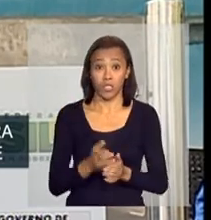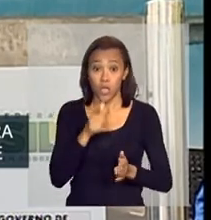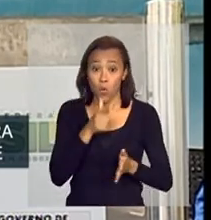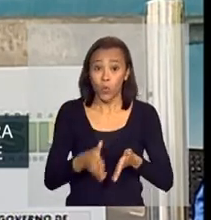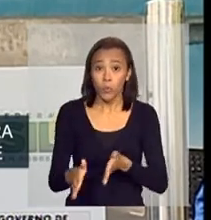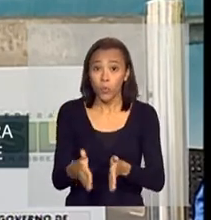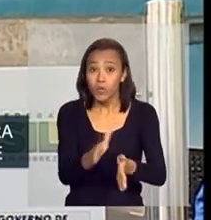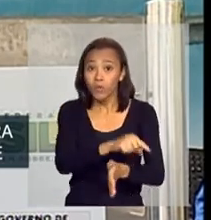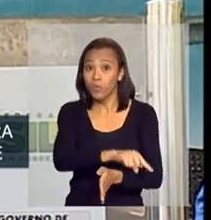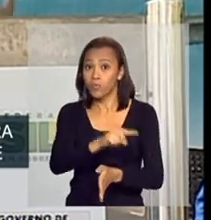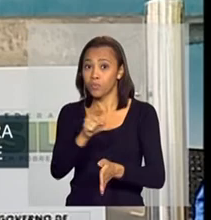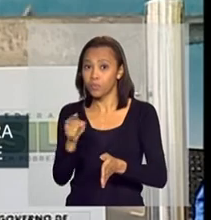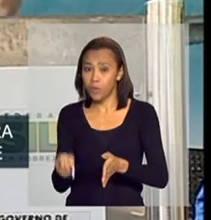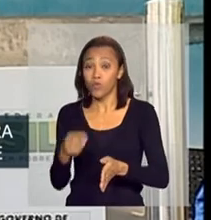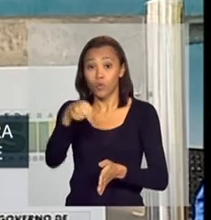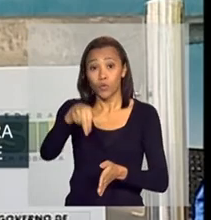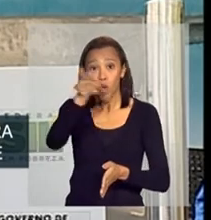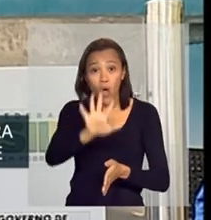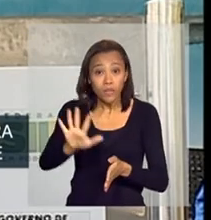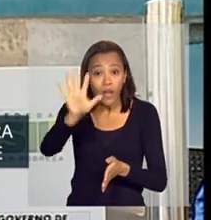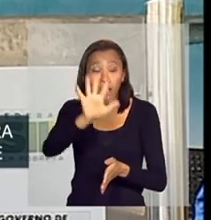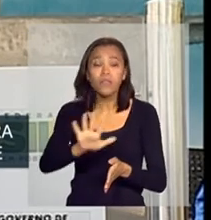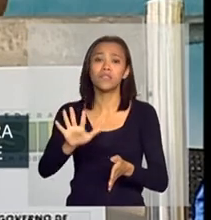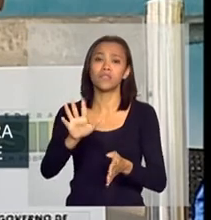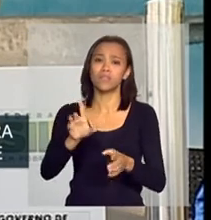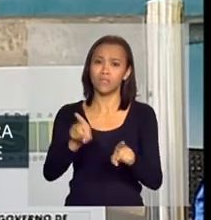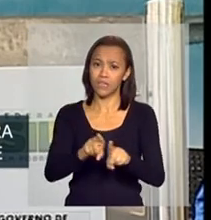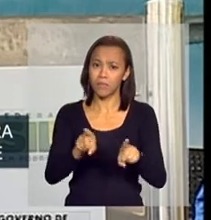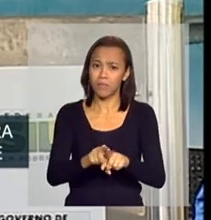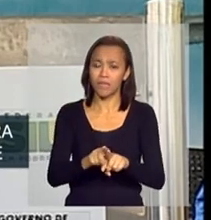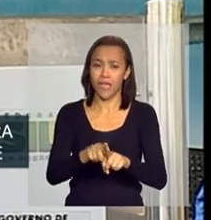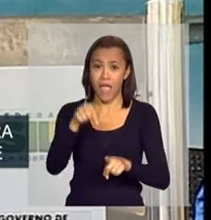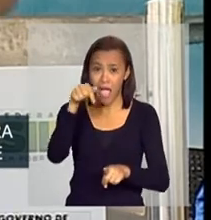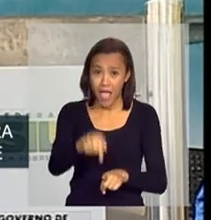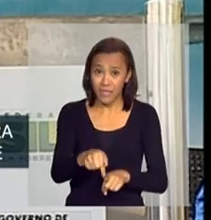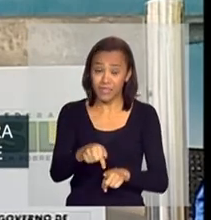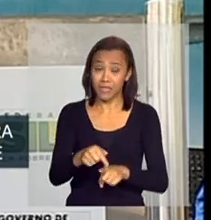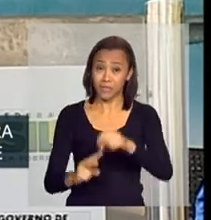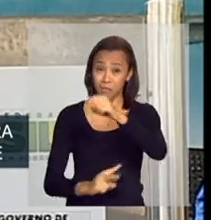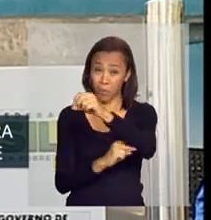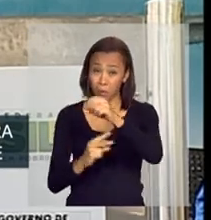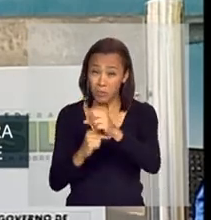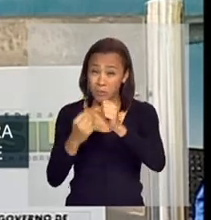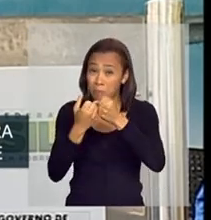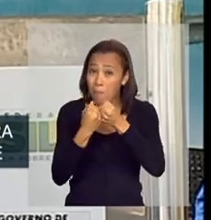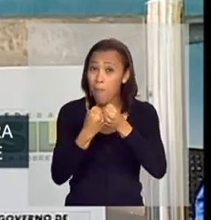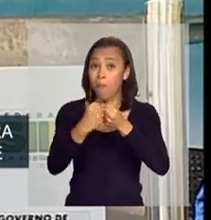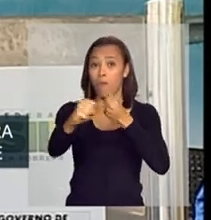mas eu asseguro a vocês que está entre as pontes maiores do Brasil.